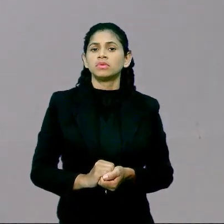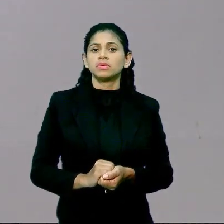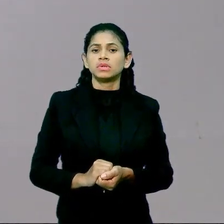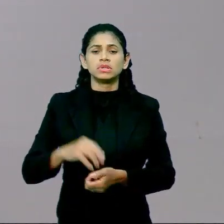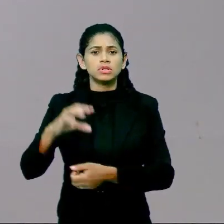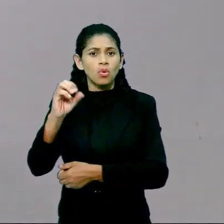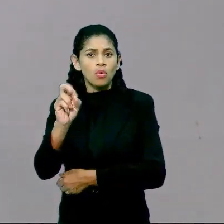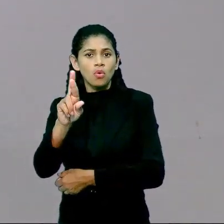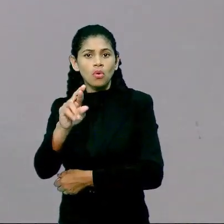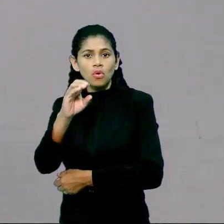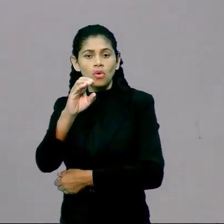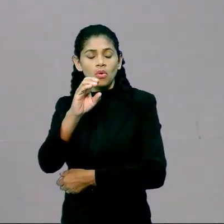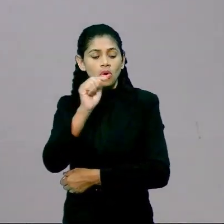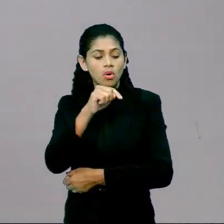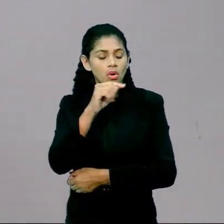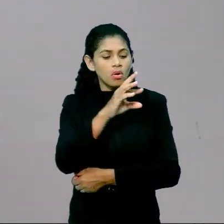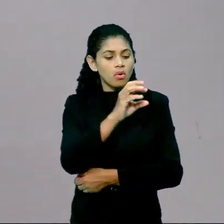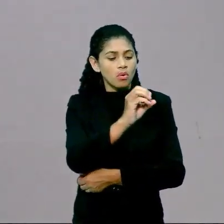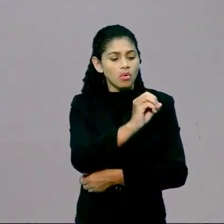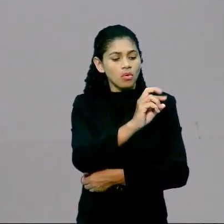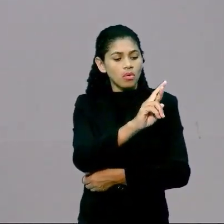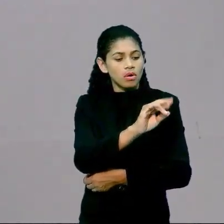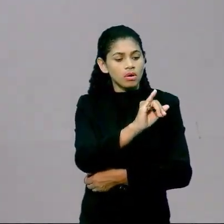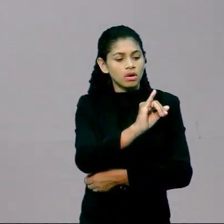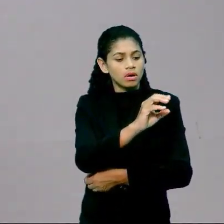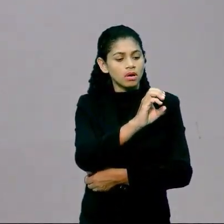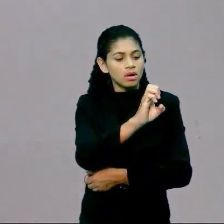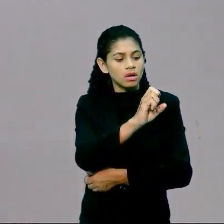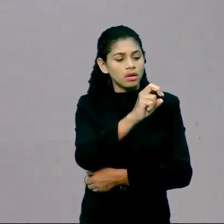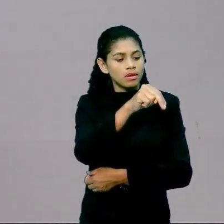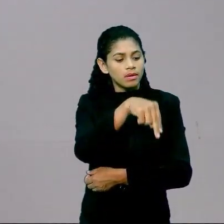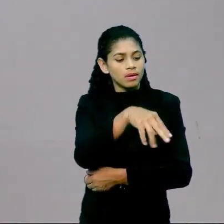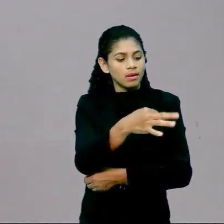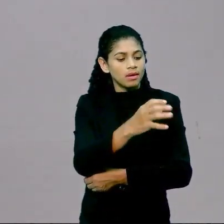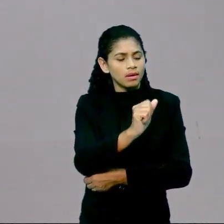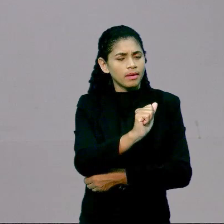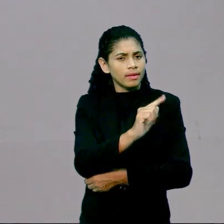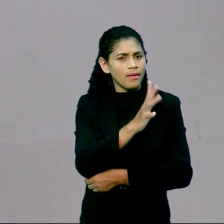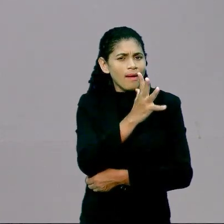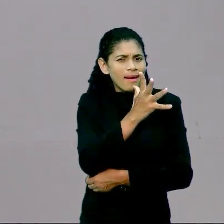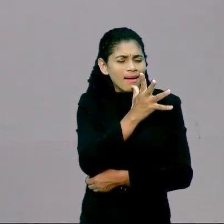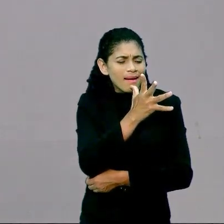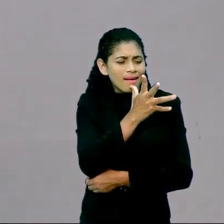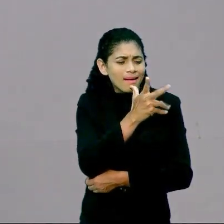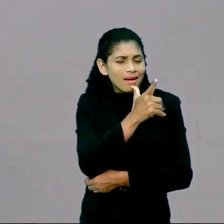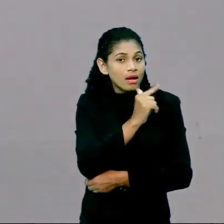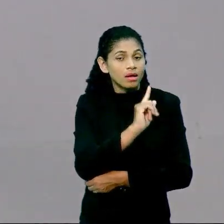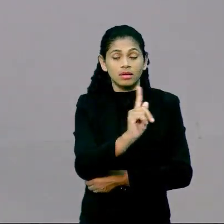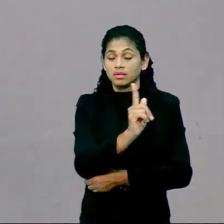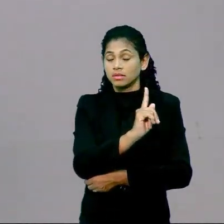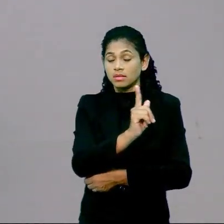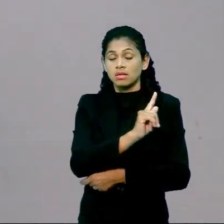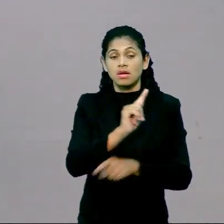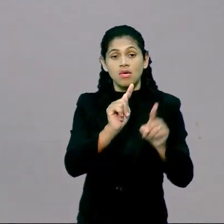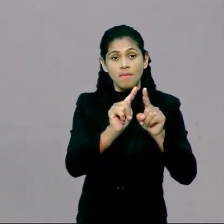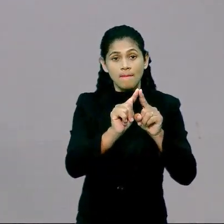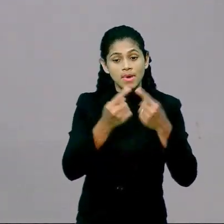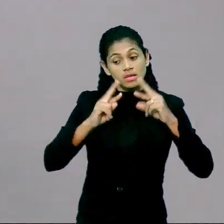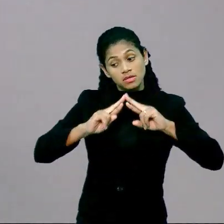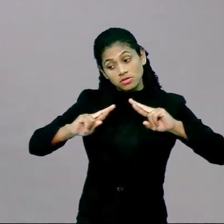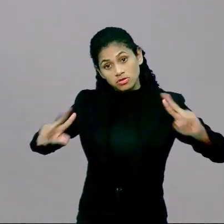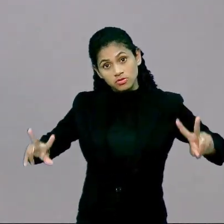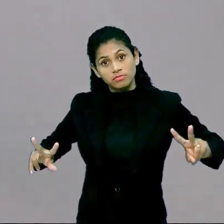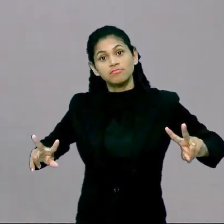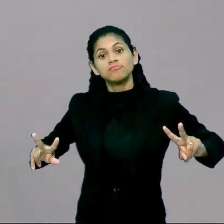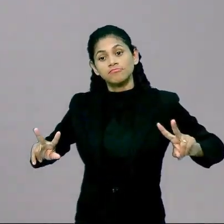lentas? Não é isso, mas a dinâmica de facilidade, essa malemolência. A ginga tá para esse